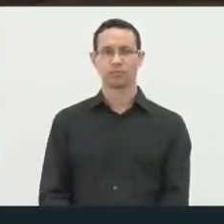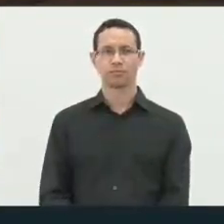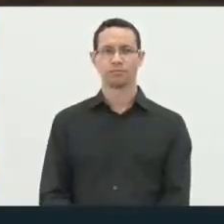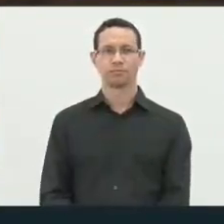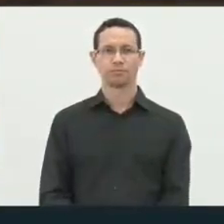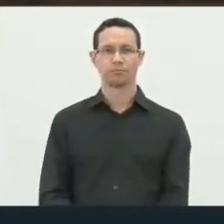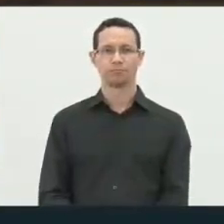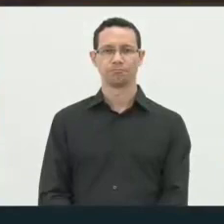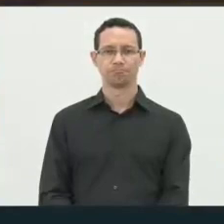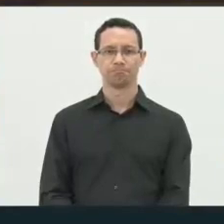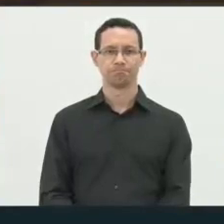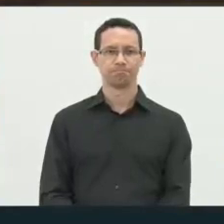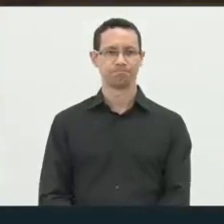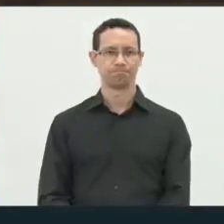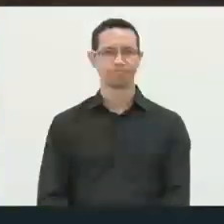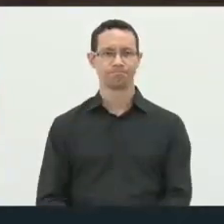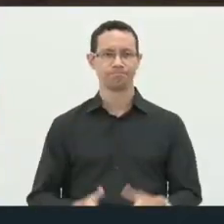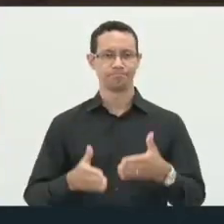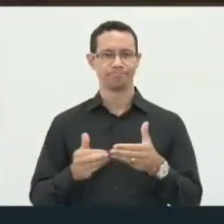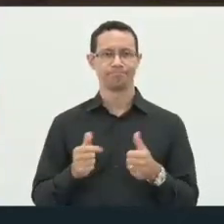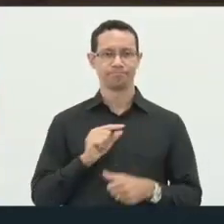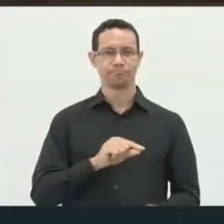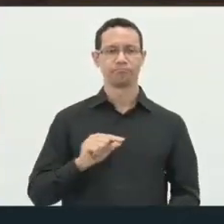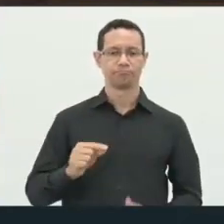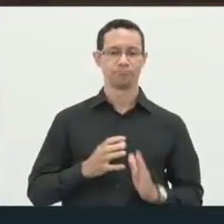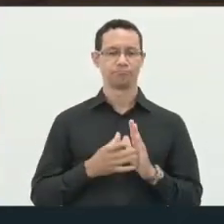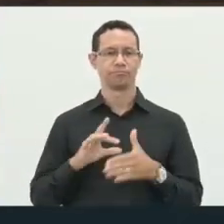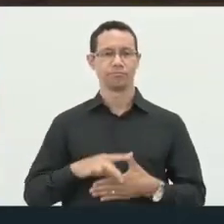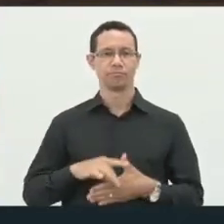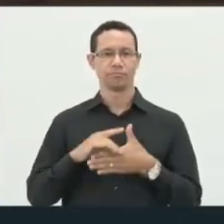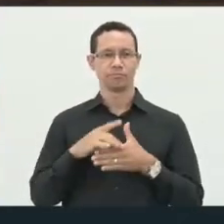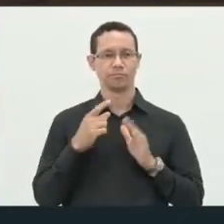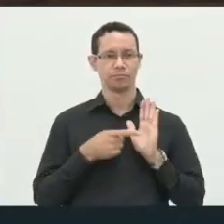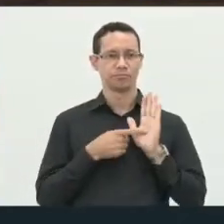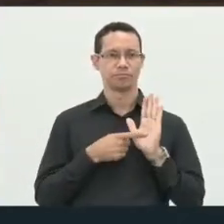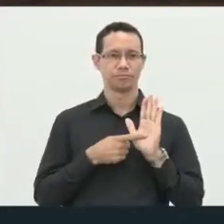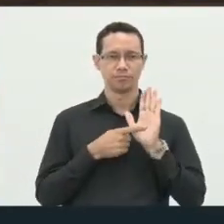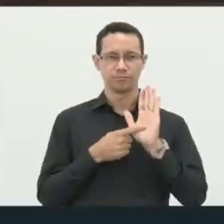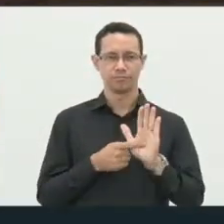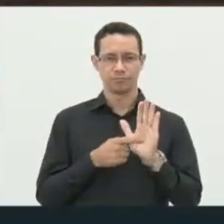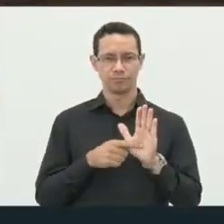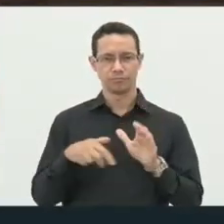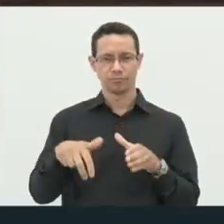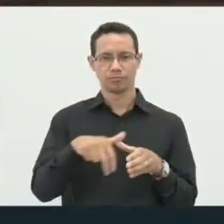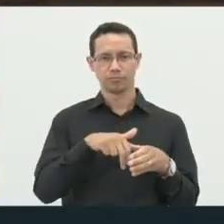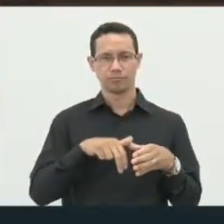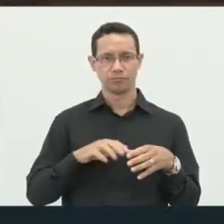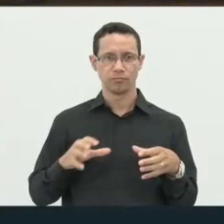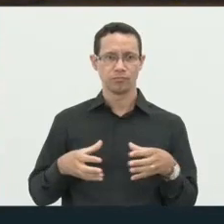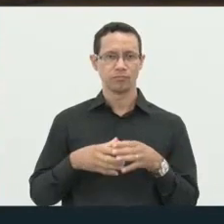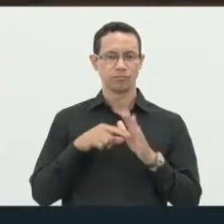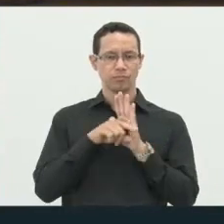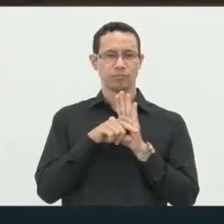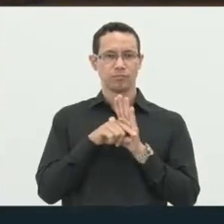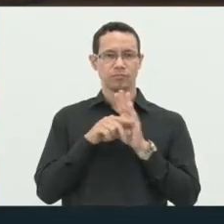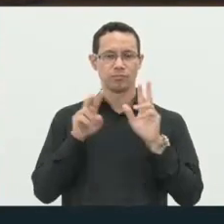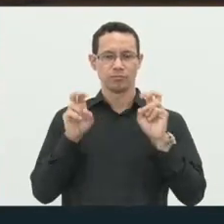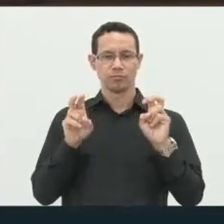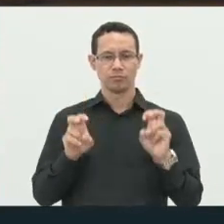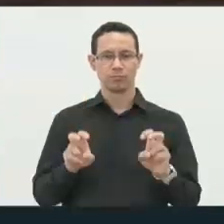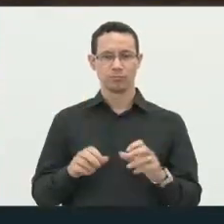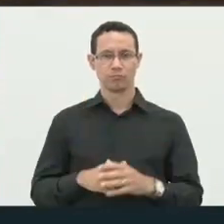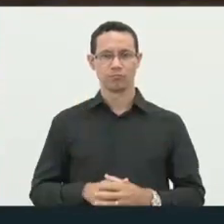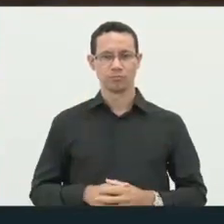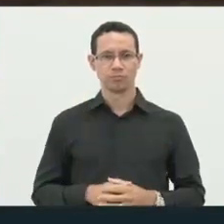solicitam as lideranças partidárias que procedam suas indicações para a composição da comissão que deverá analisar o assunto sem do que